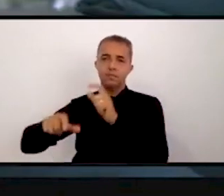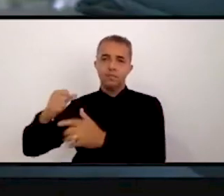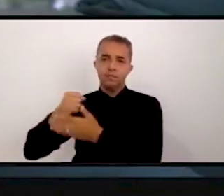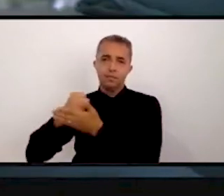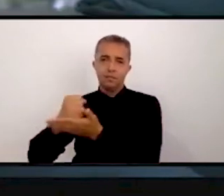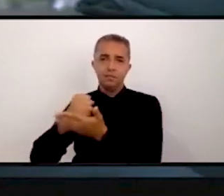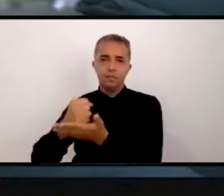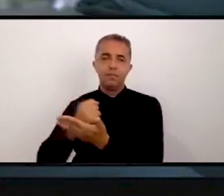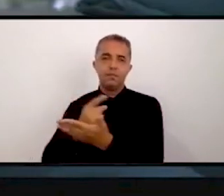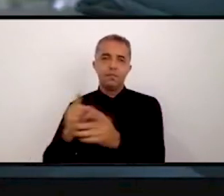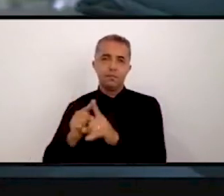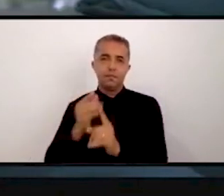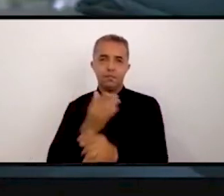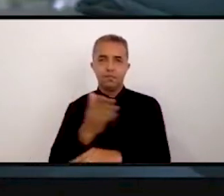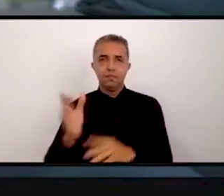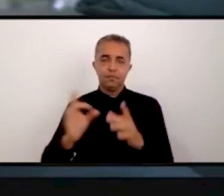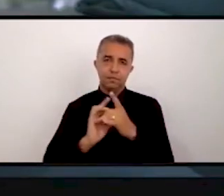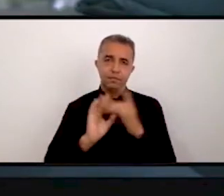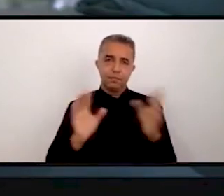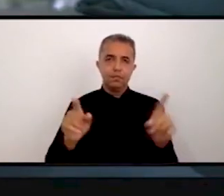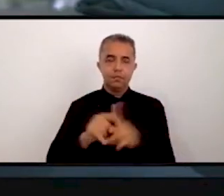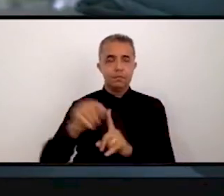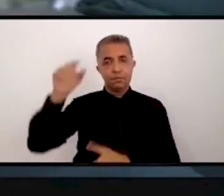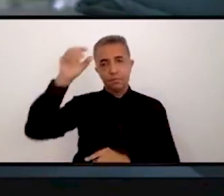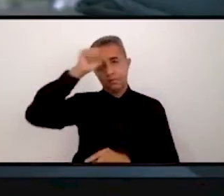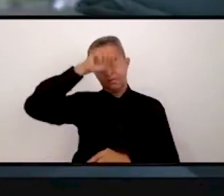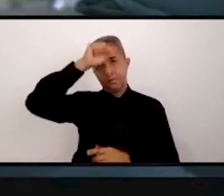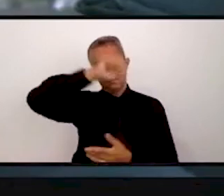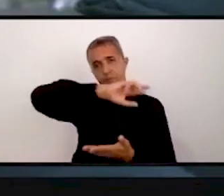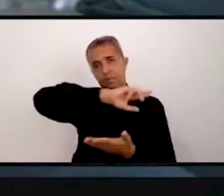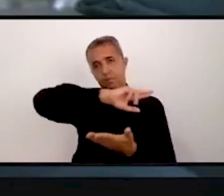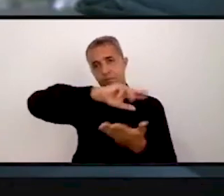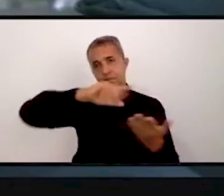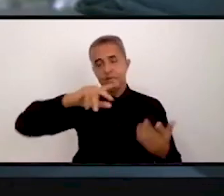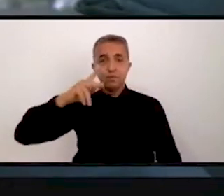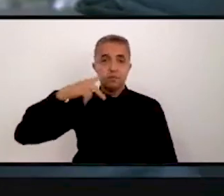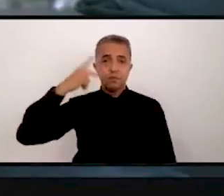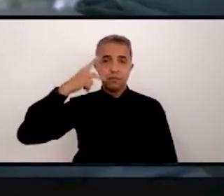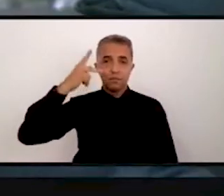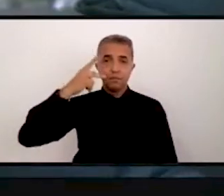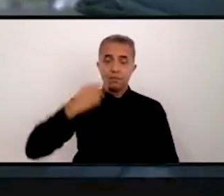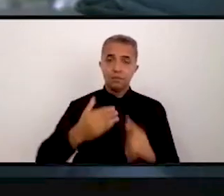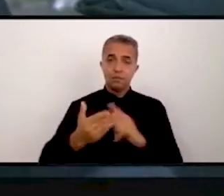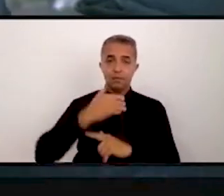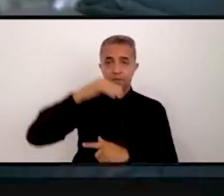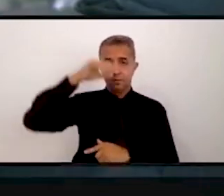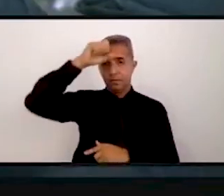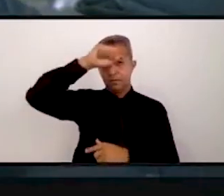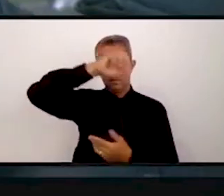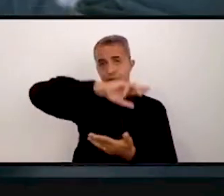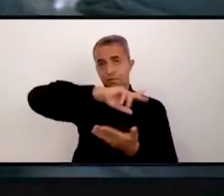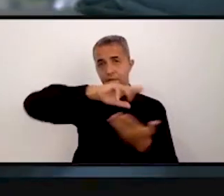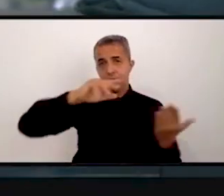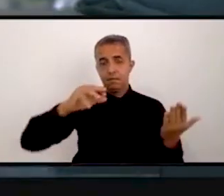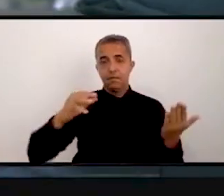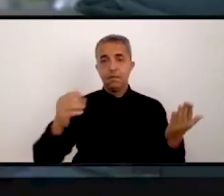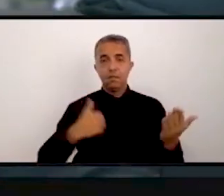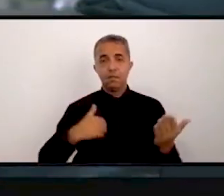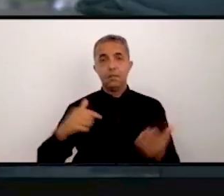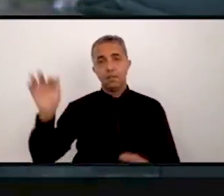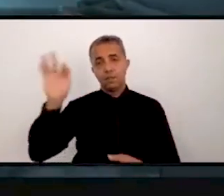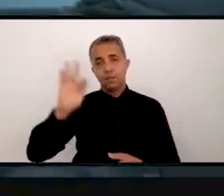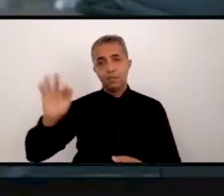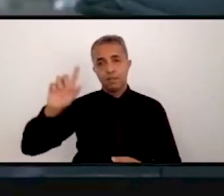colocar à disposição e aprender. Política tem sido um aprendizado para mim, falo que aqui eu estou fazendo uma outra faculdade, e